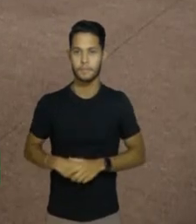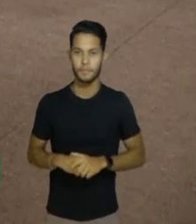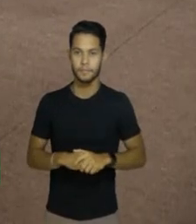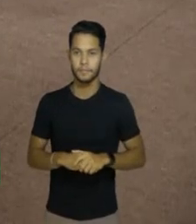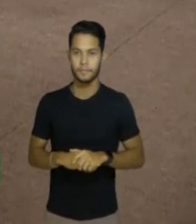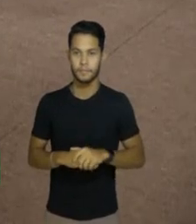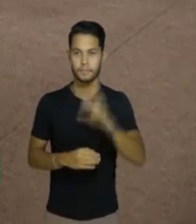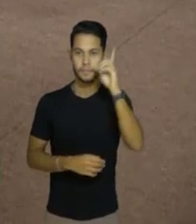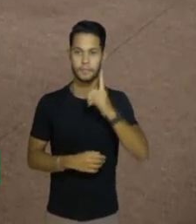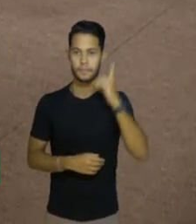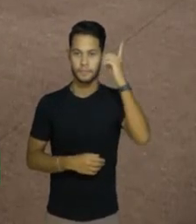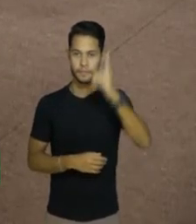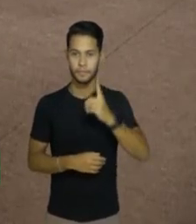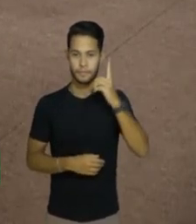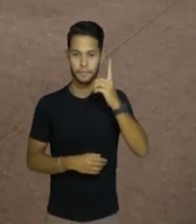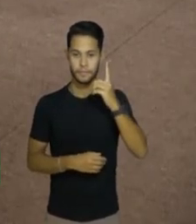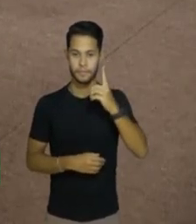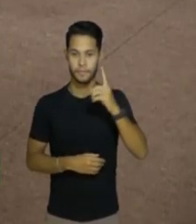vota deputado Lunelli?